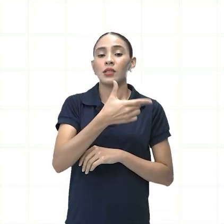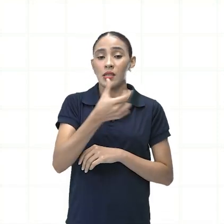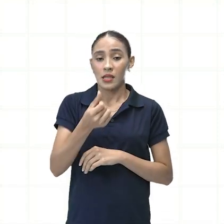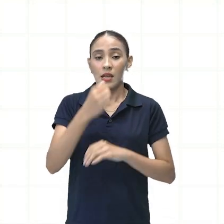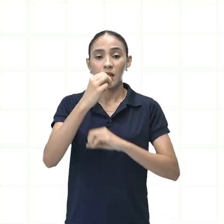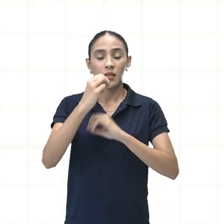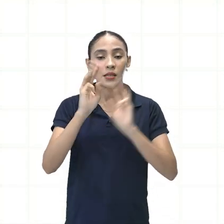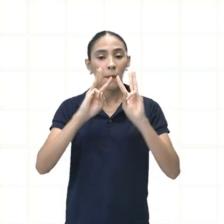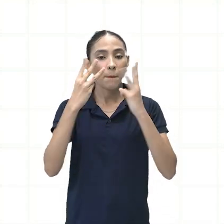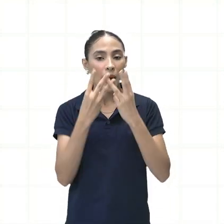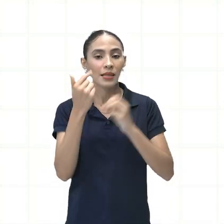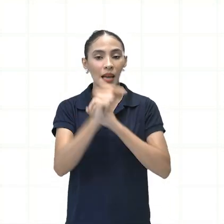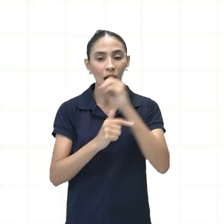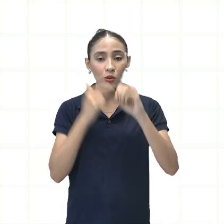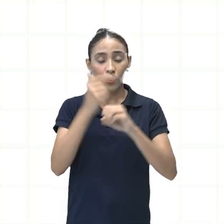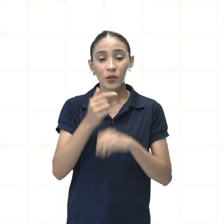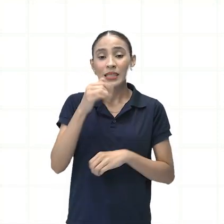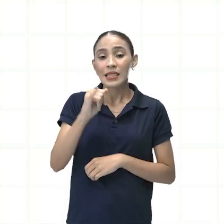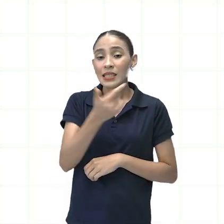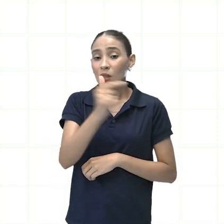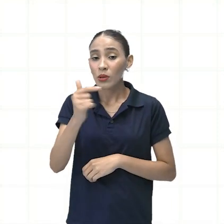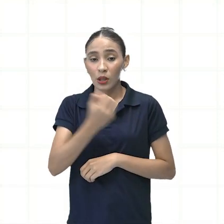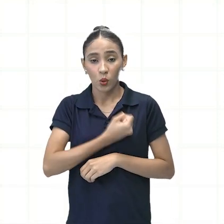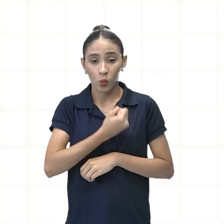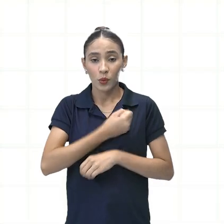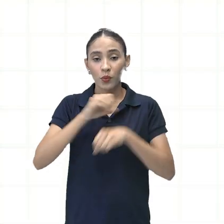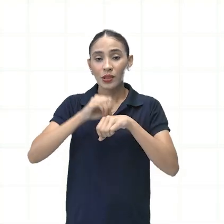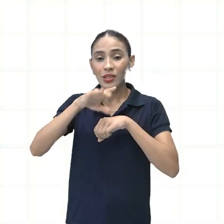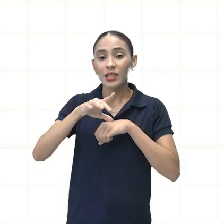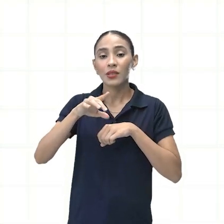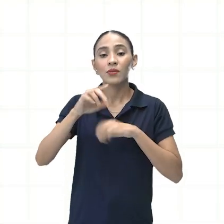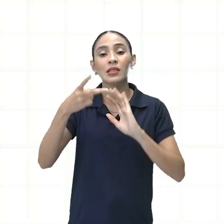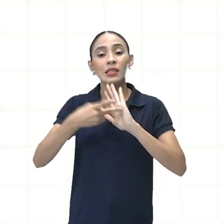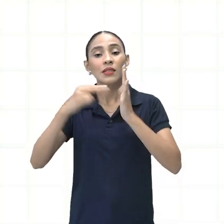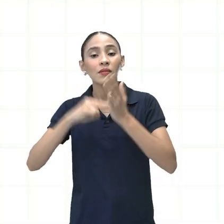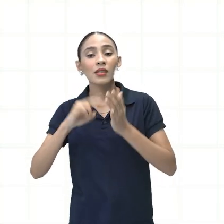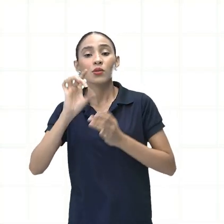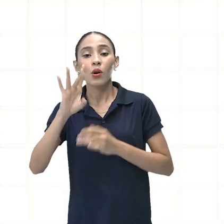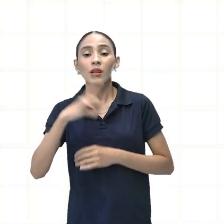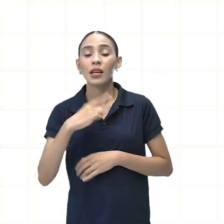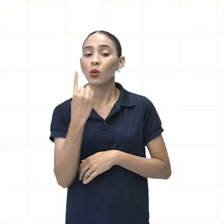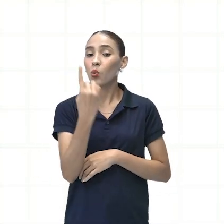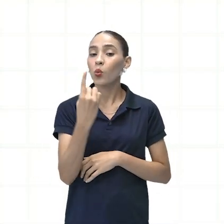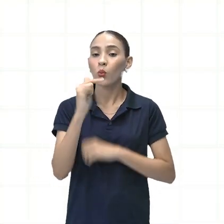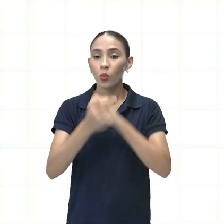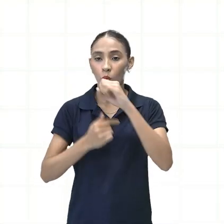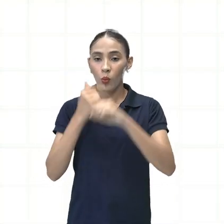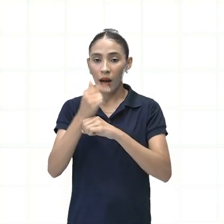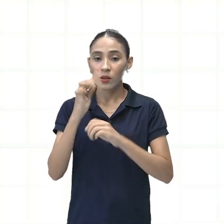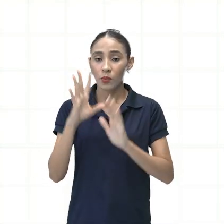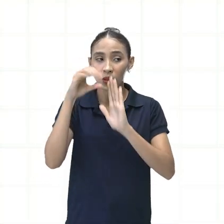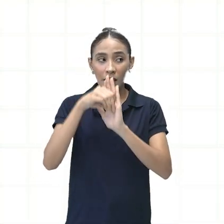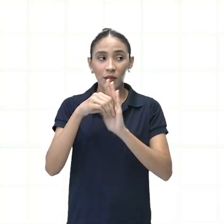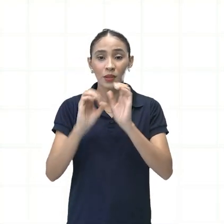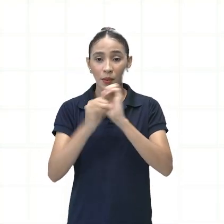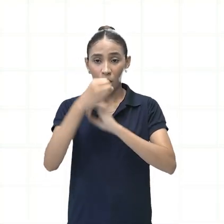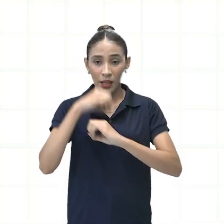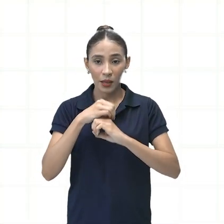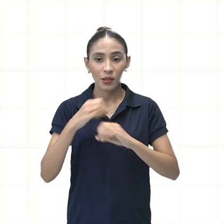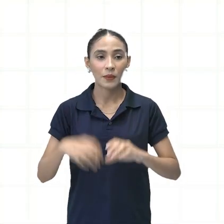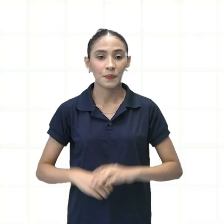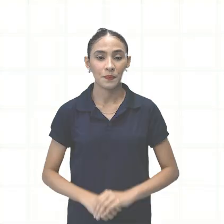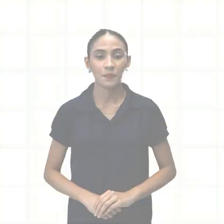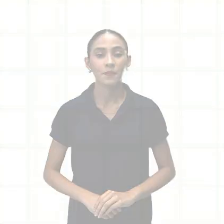atômica. Quando não tem nenhum número indicando, quer dizer que ele só tem um átomo nessa molécula. Vocês